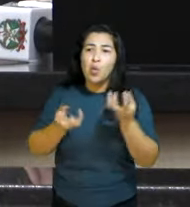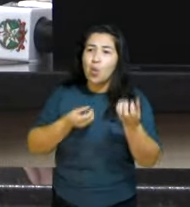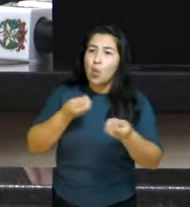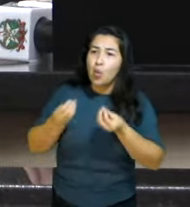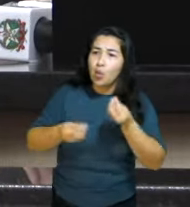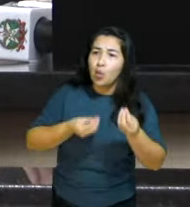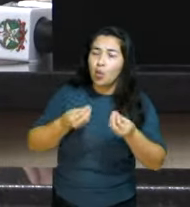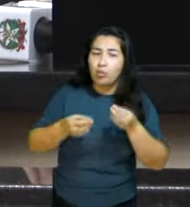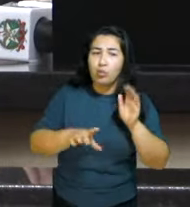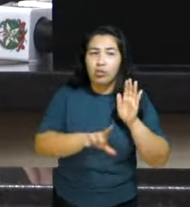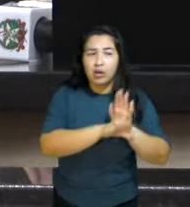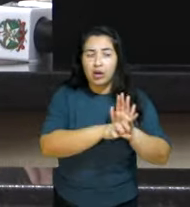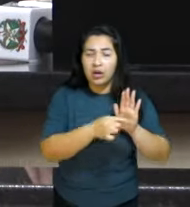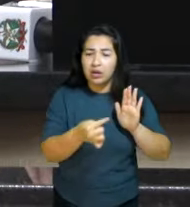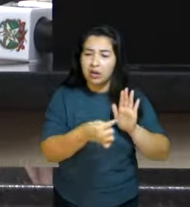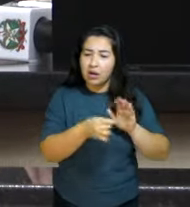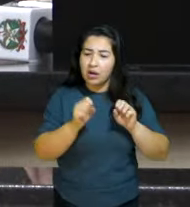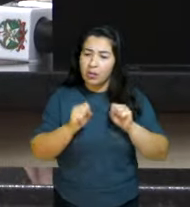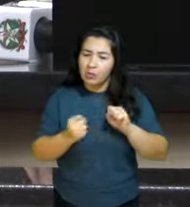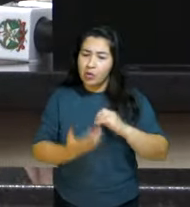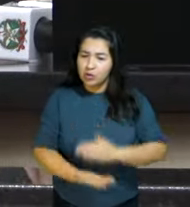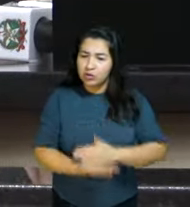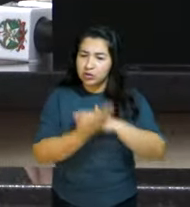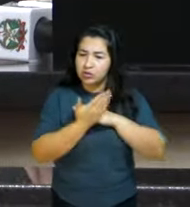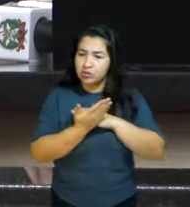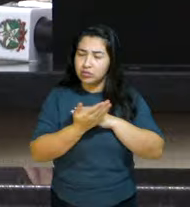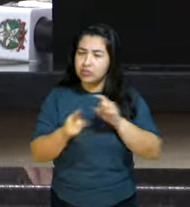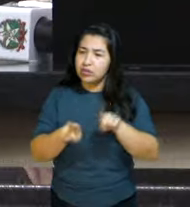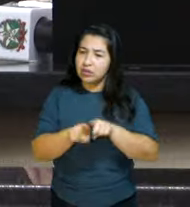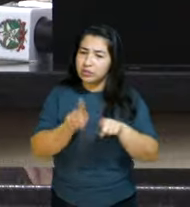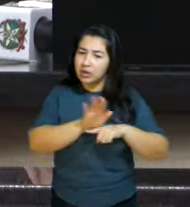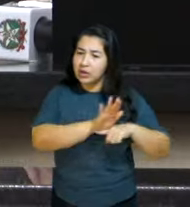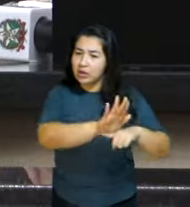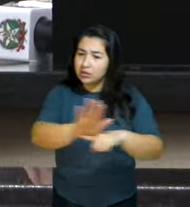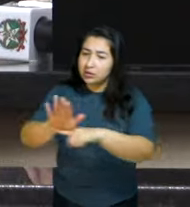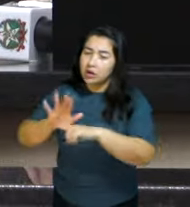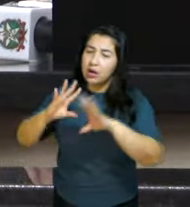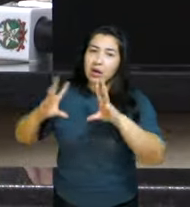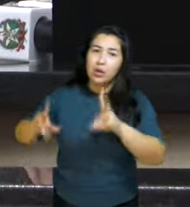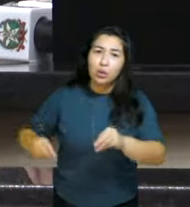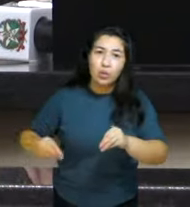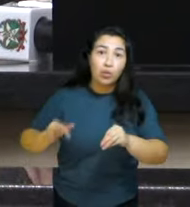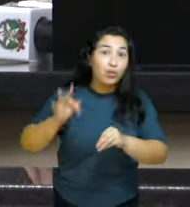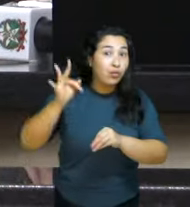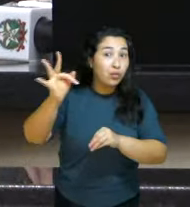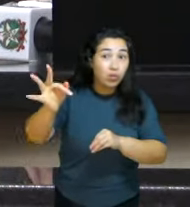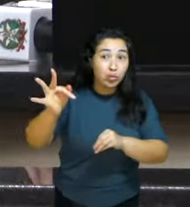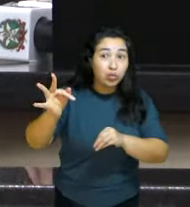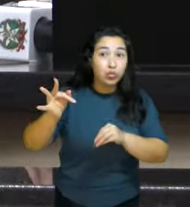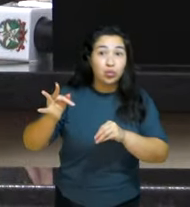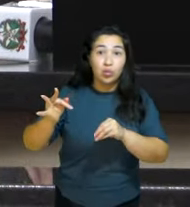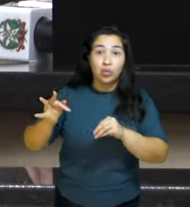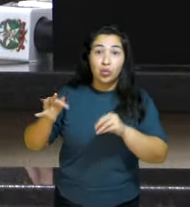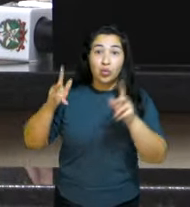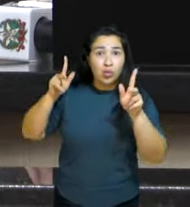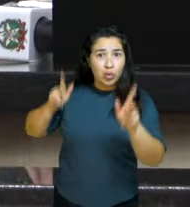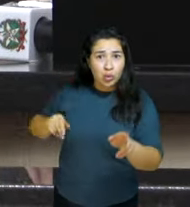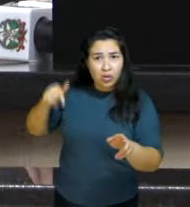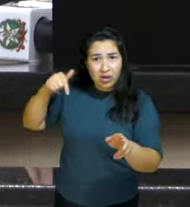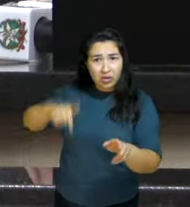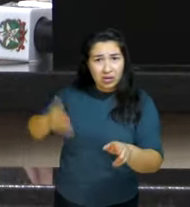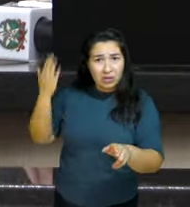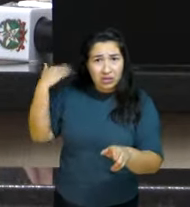legal que possa propiciar daqui em diante algo que nunca se teve no esporte em Santa